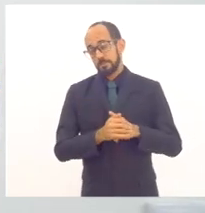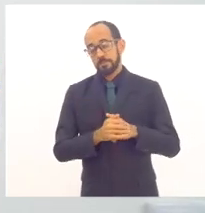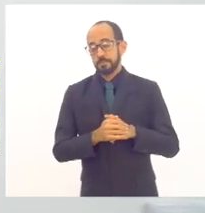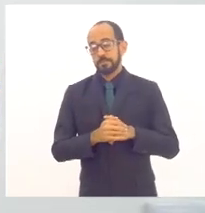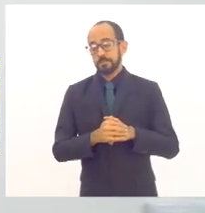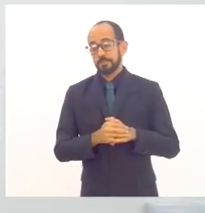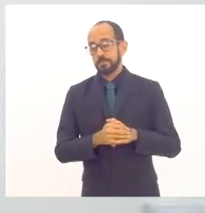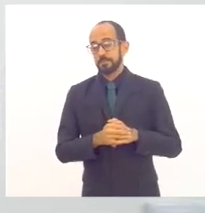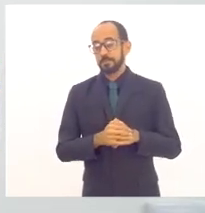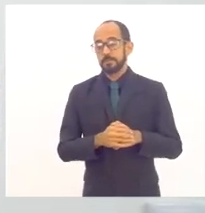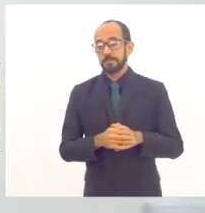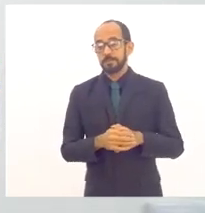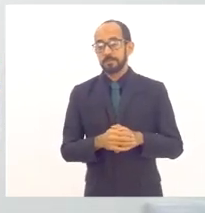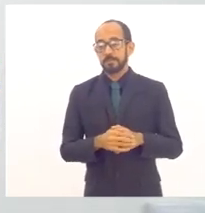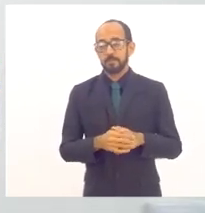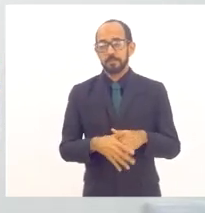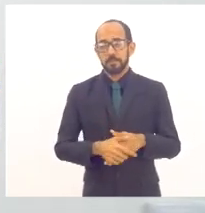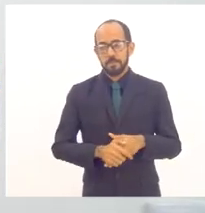está aqui